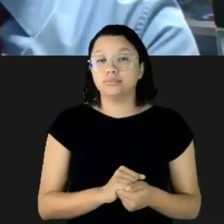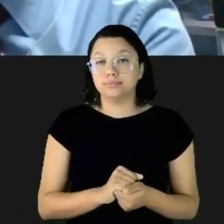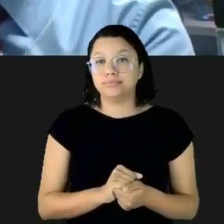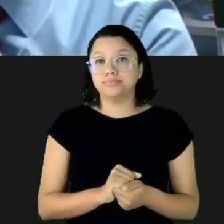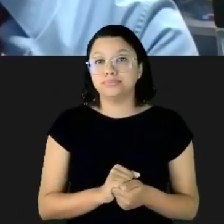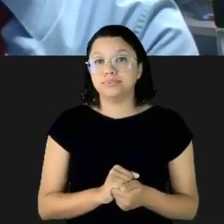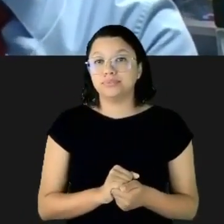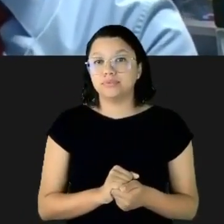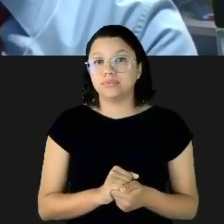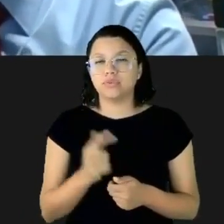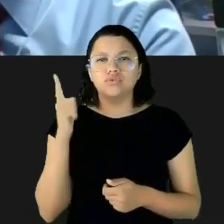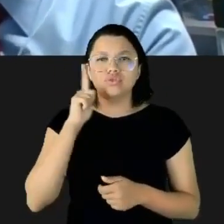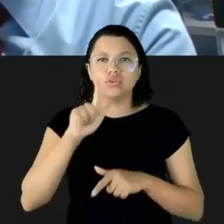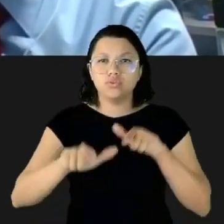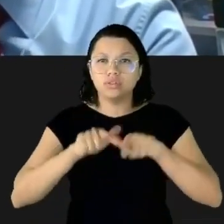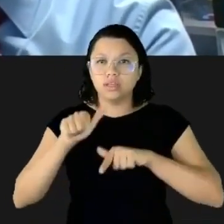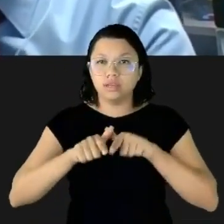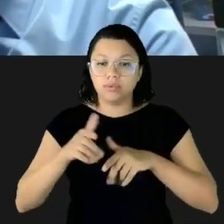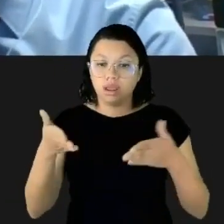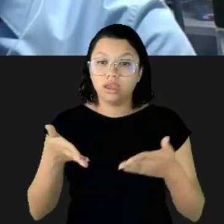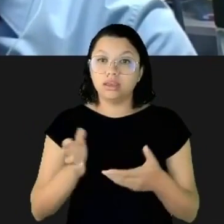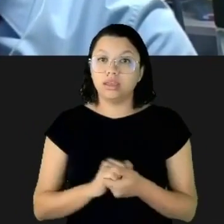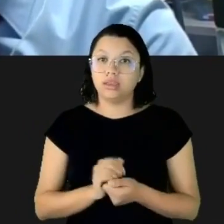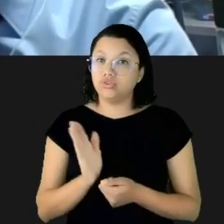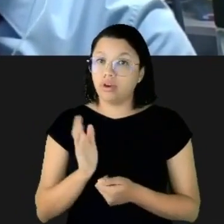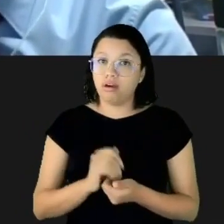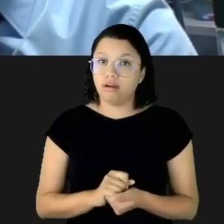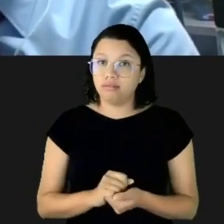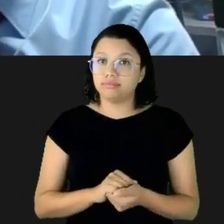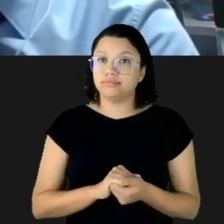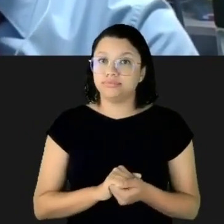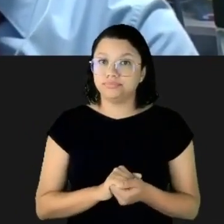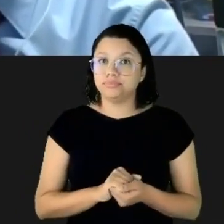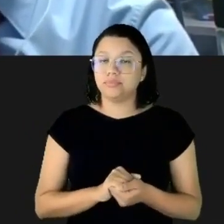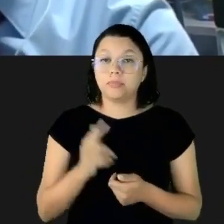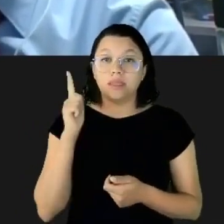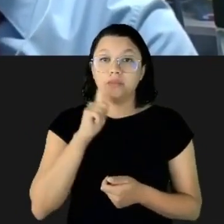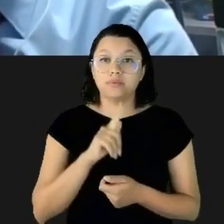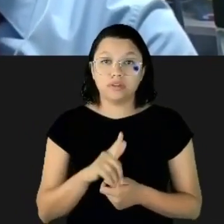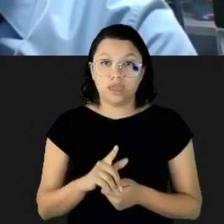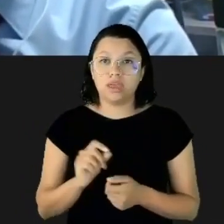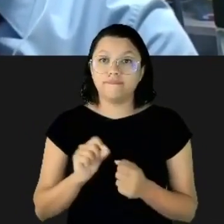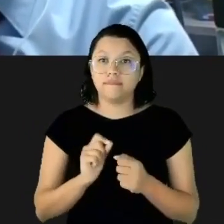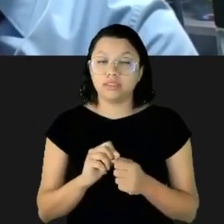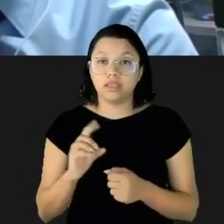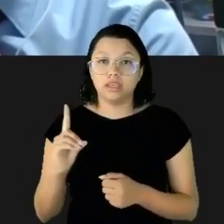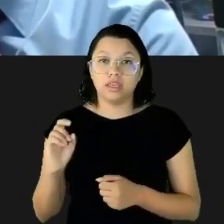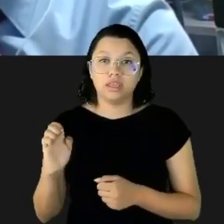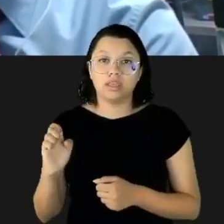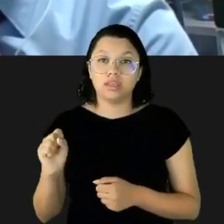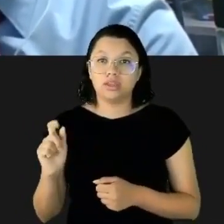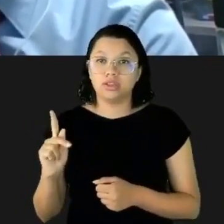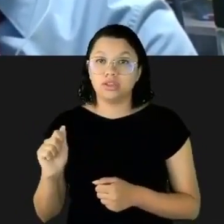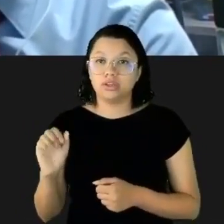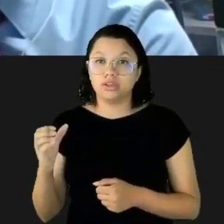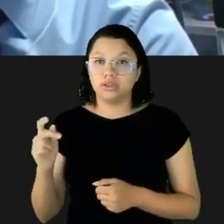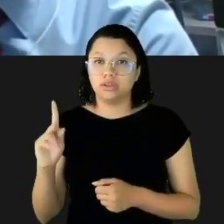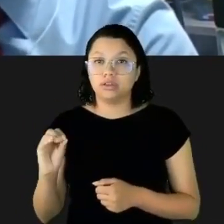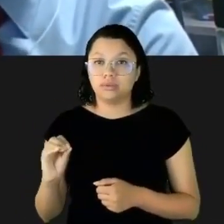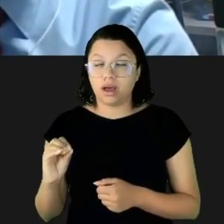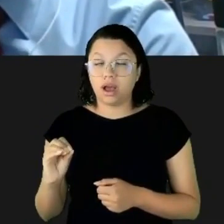você consegue trabalhar por aqui já você já consegue despachar com ele